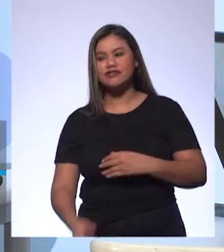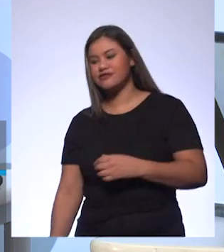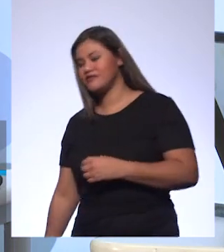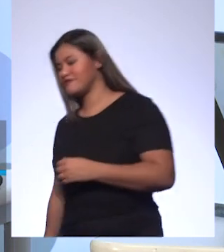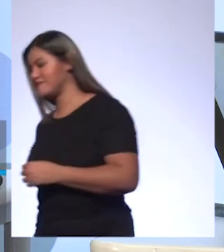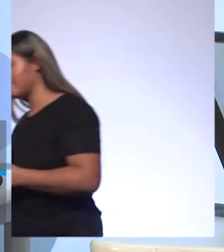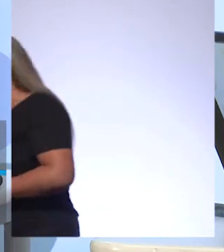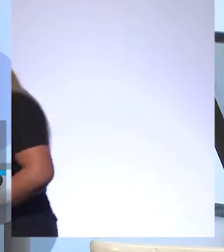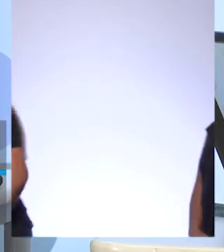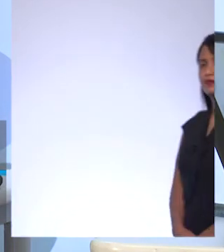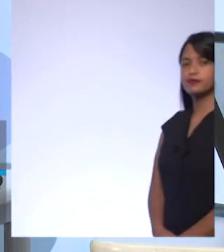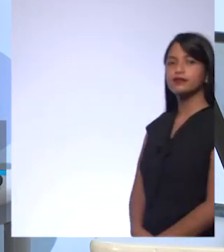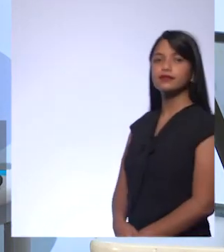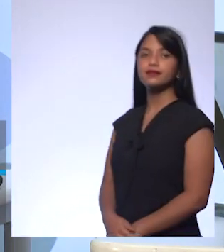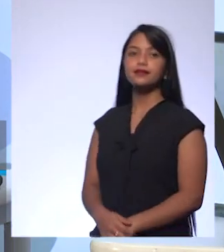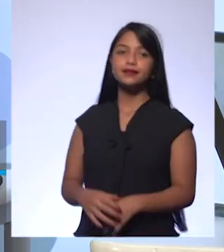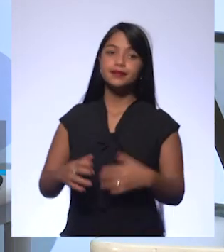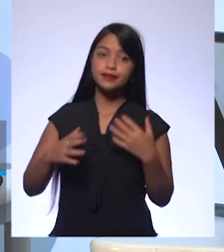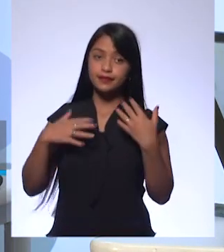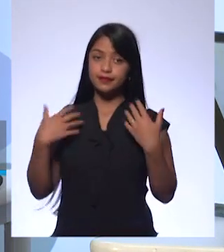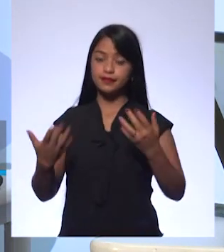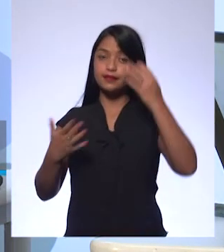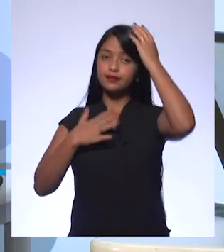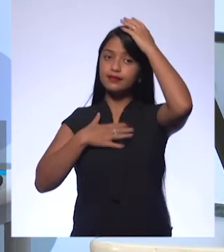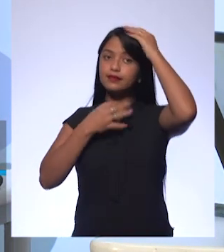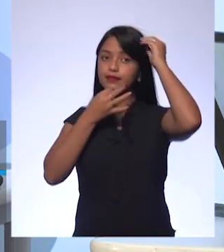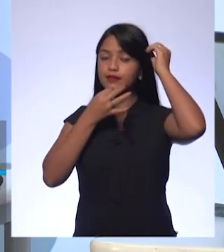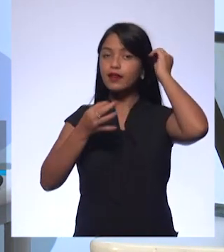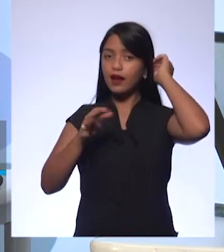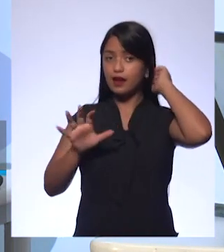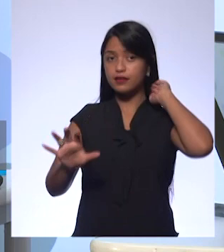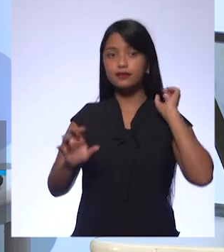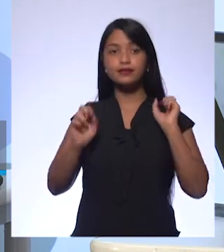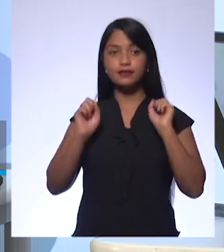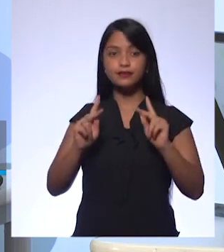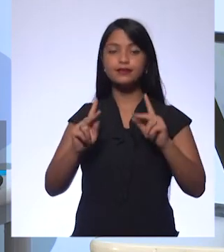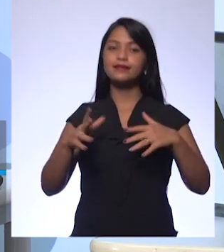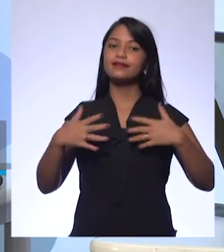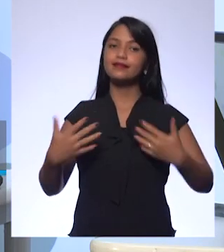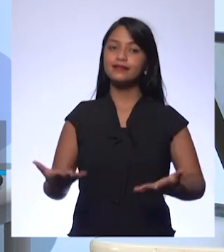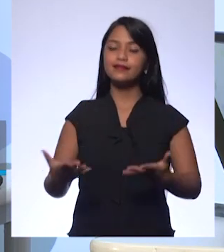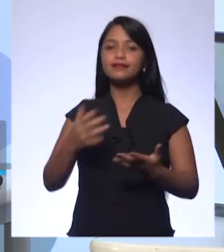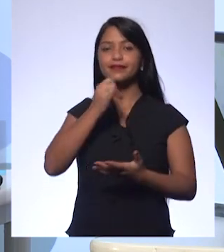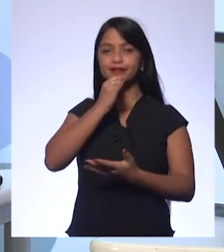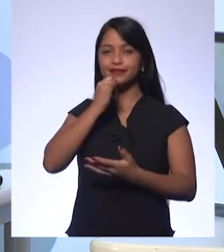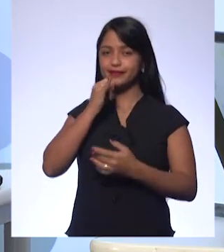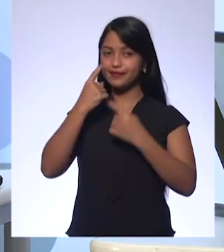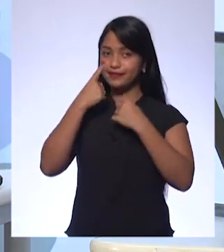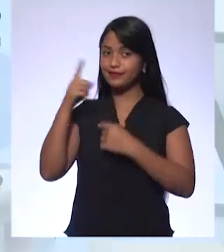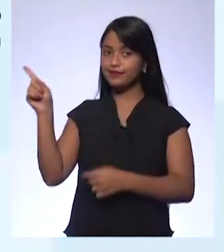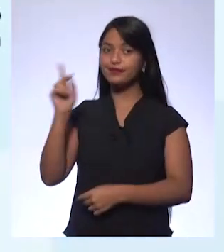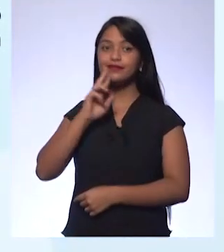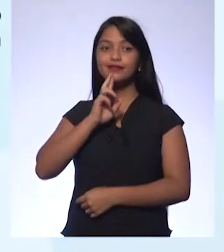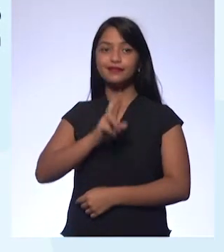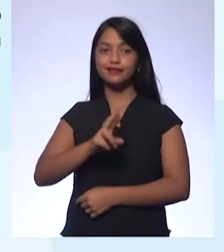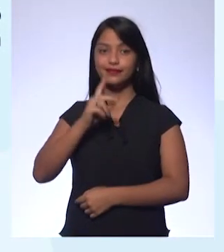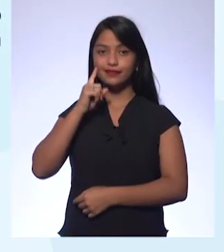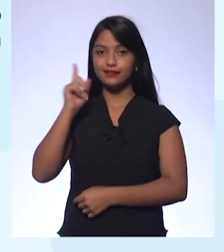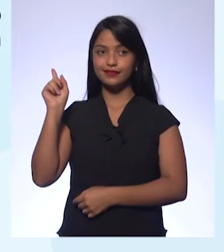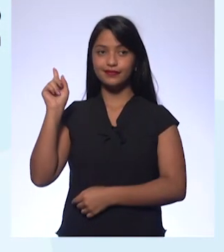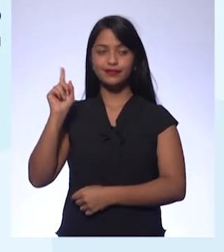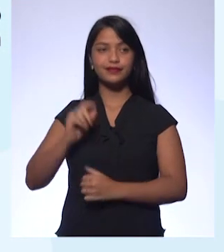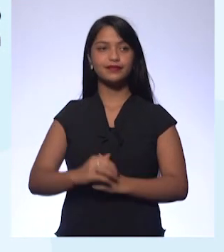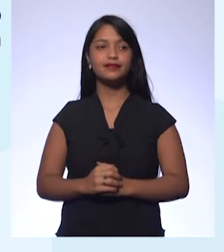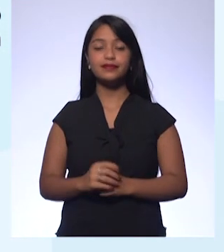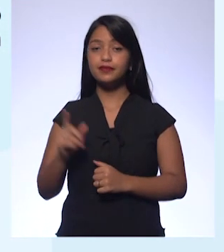tá? Eu enxergo mais o social mesmo, como vocês colocaram aí, tá? Então, é o seguinte, neste samba, pode colocar a resposta. A escolha